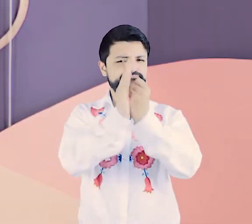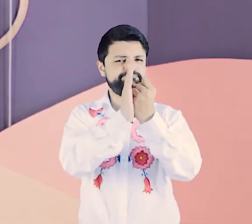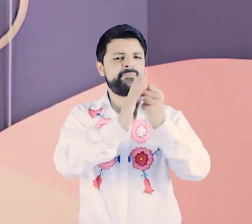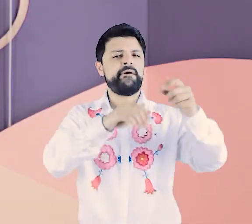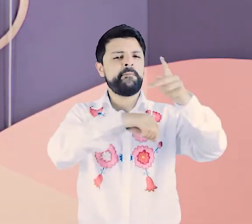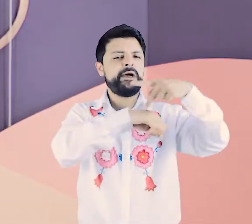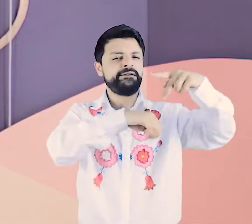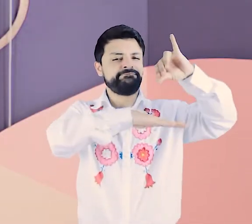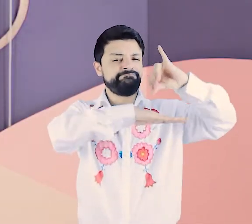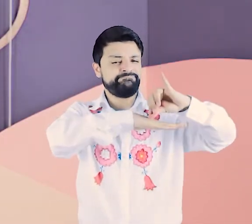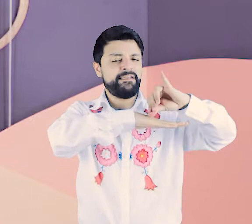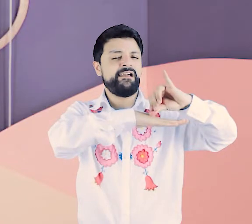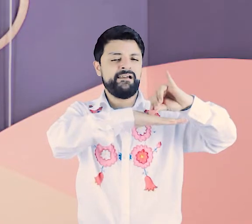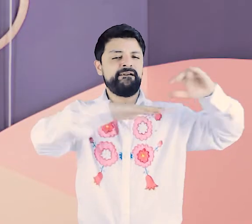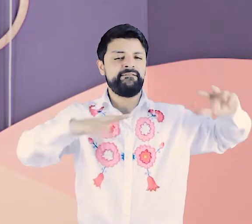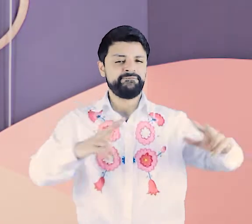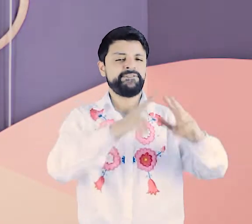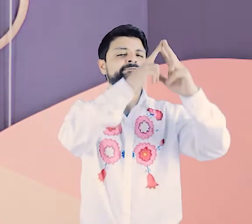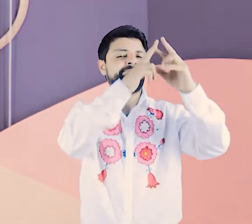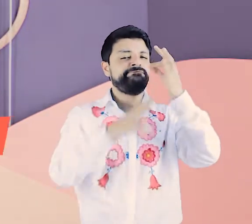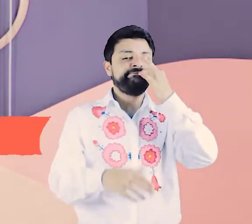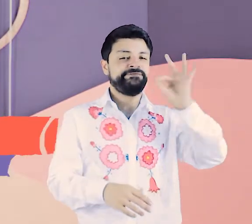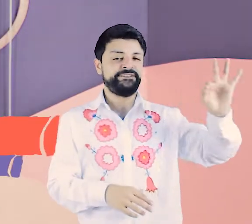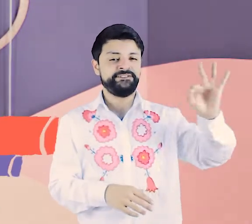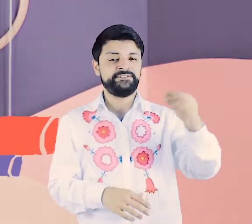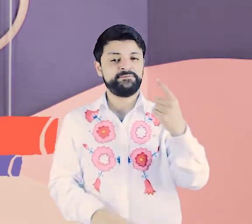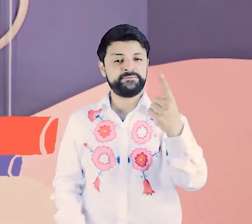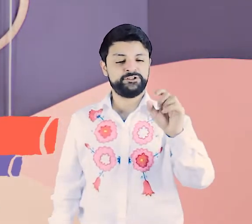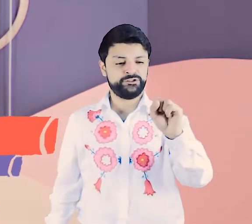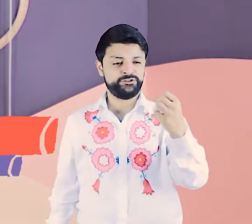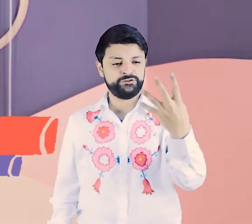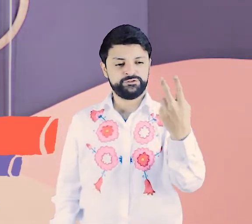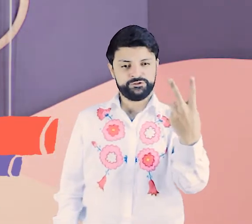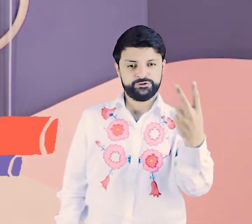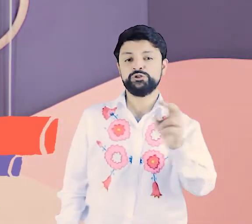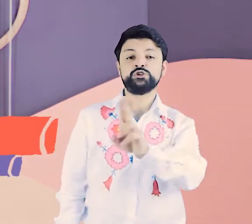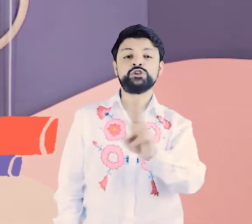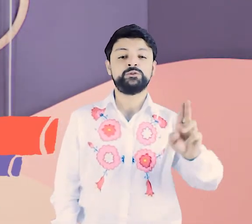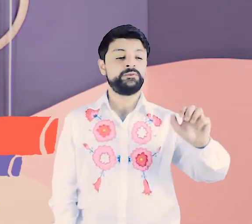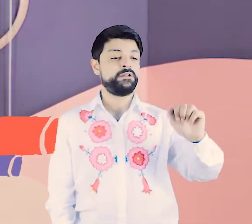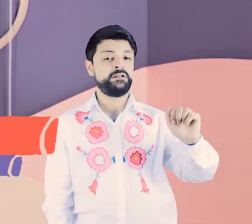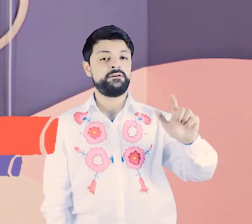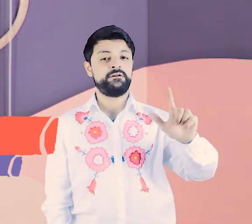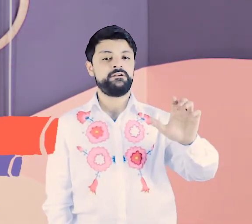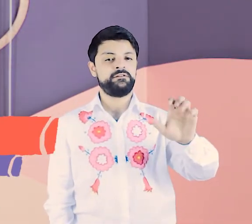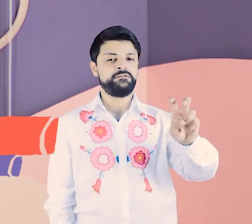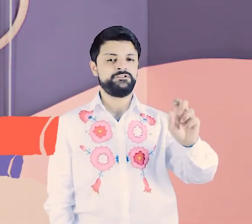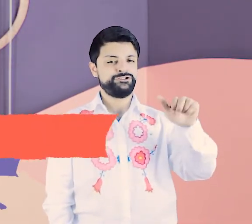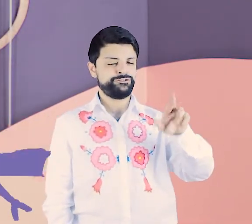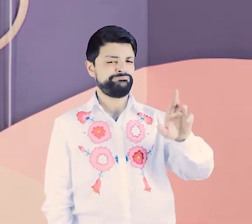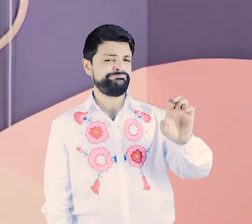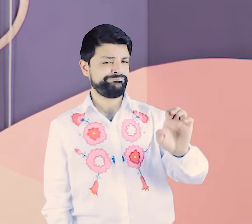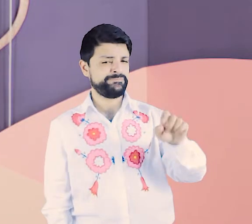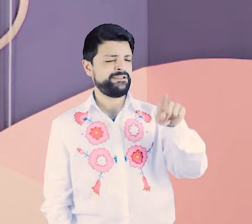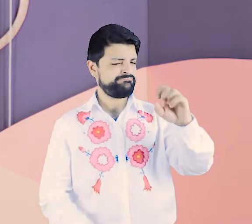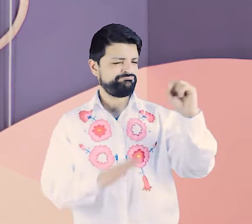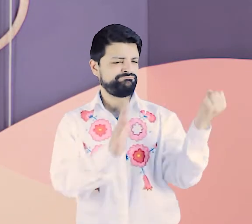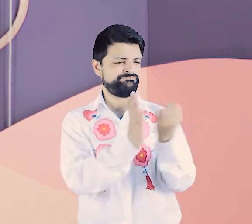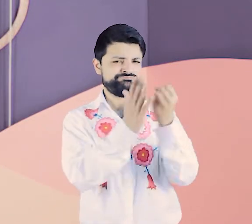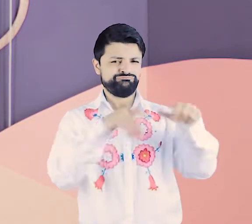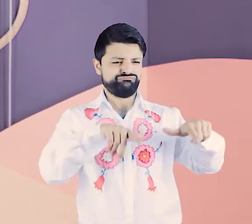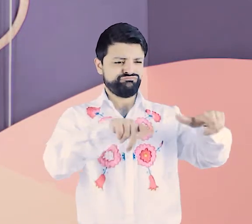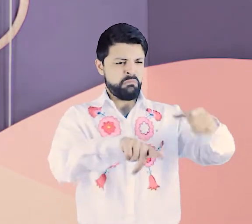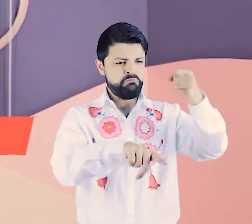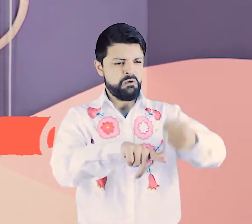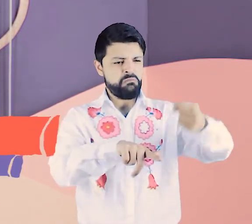na capital francesa em 1842 pelo inventor Alexandre François Debian. Nessa época,